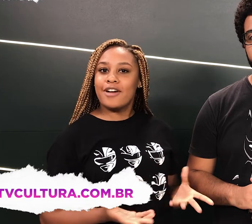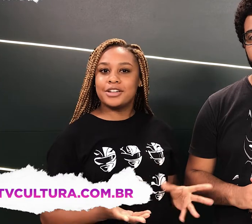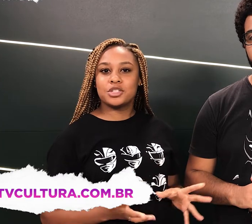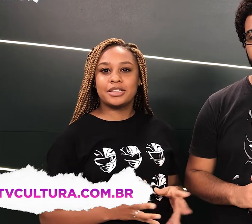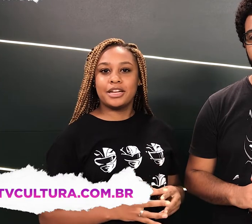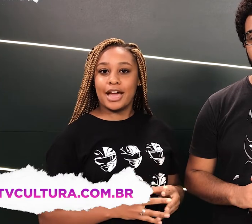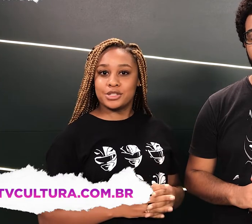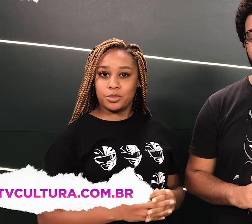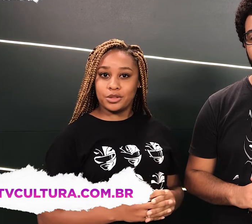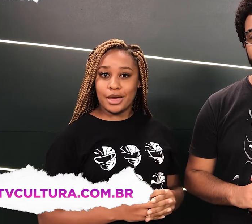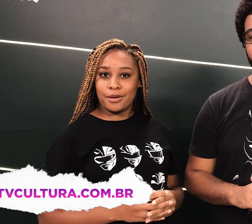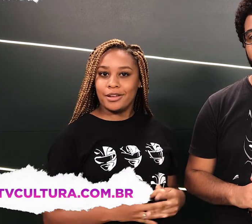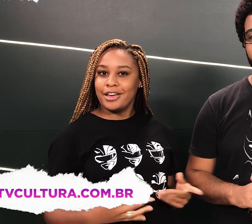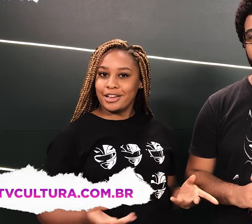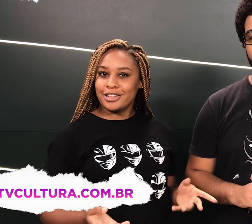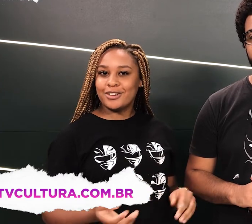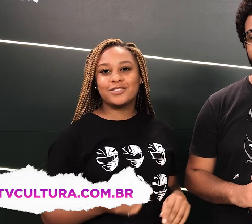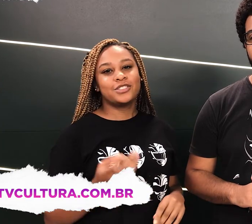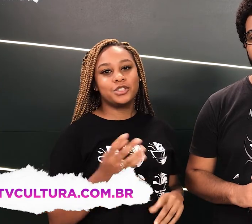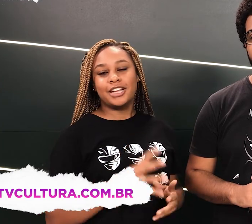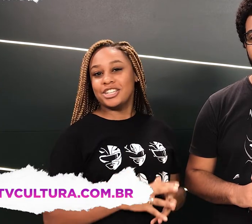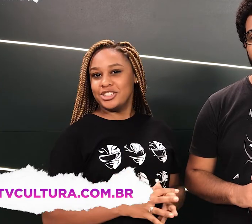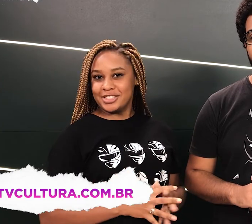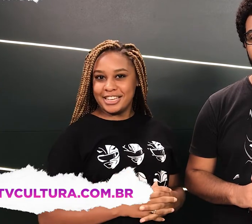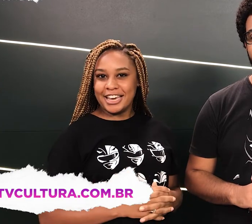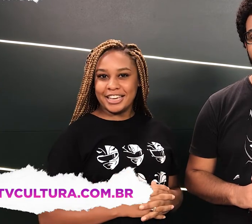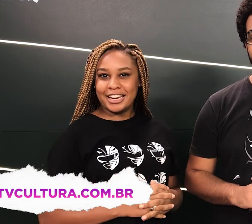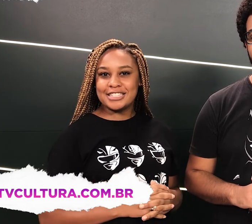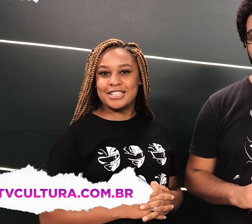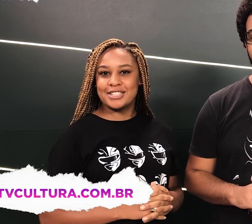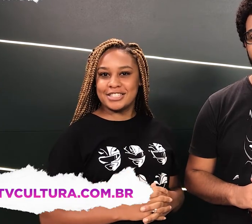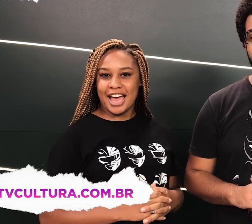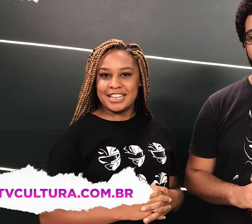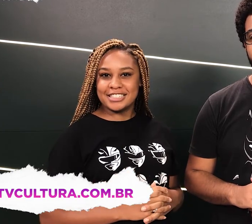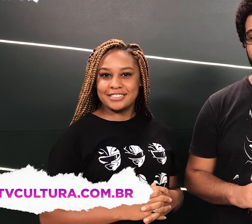conferir diversos materiais sobre o tema. Então, não deixa de nos seguir aqui nas redes sociais.